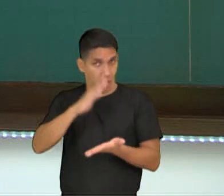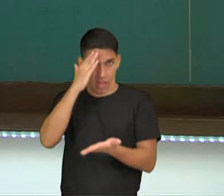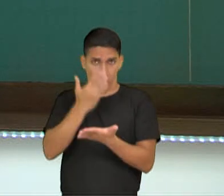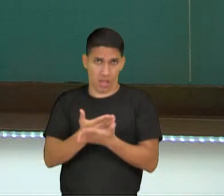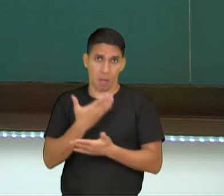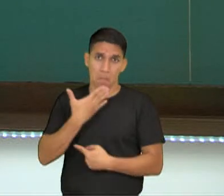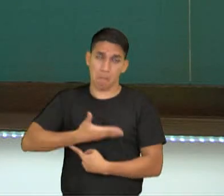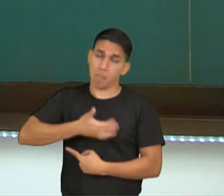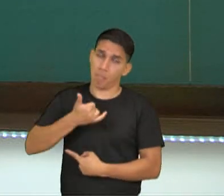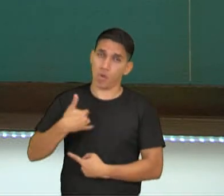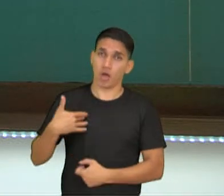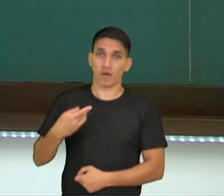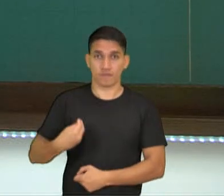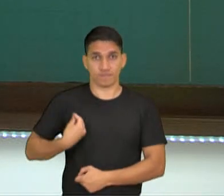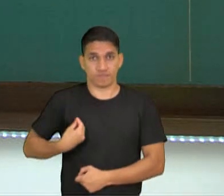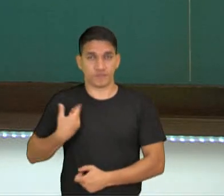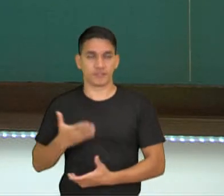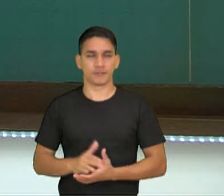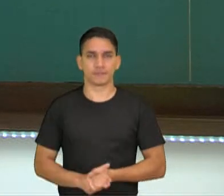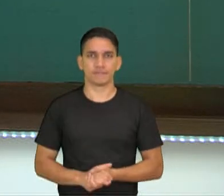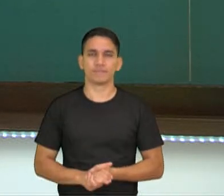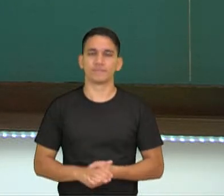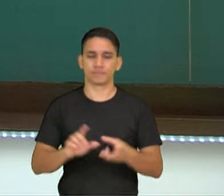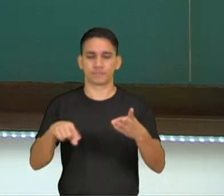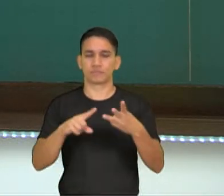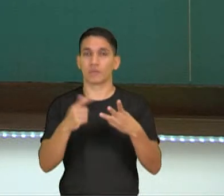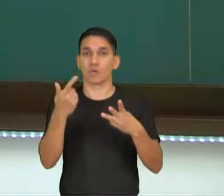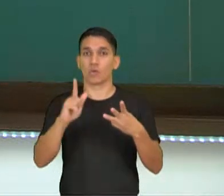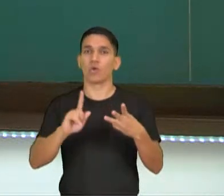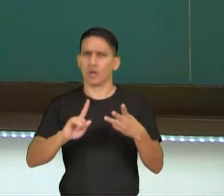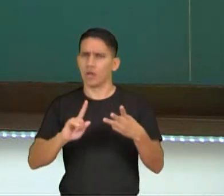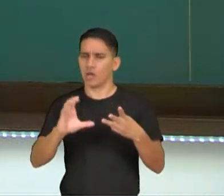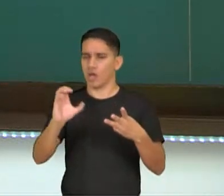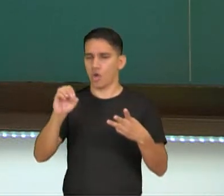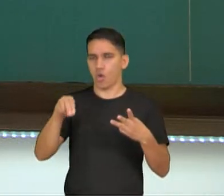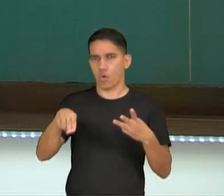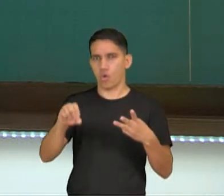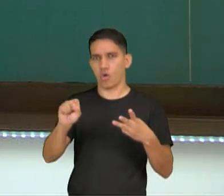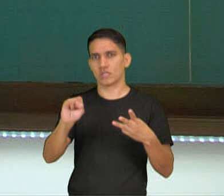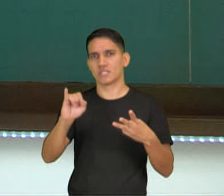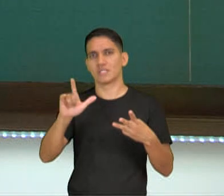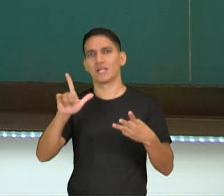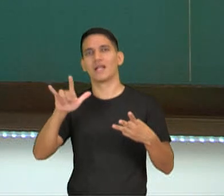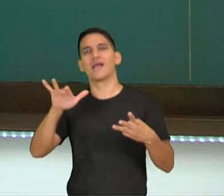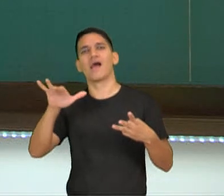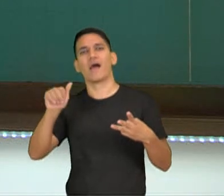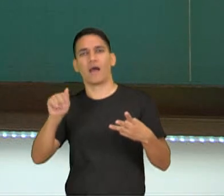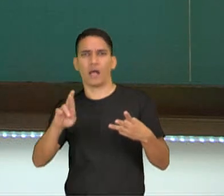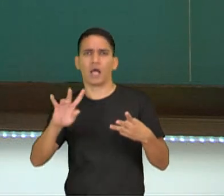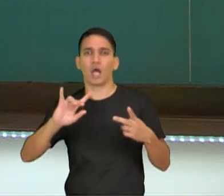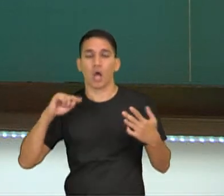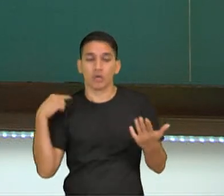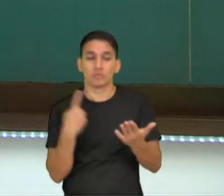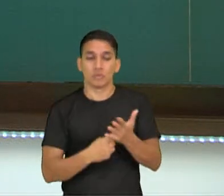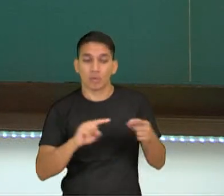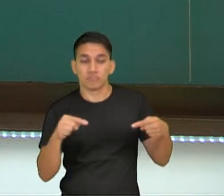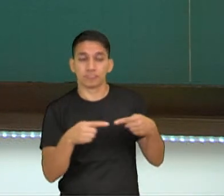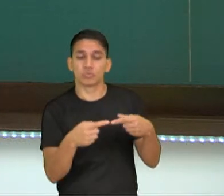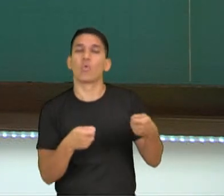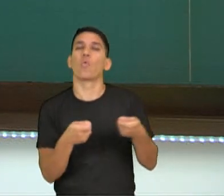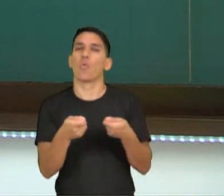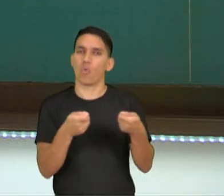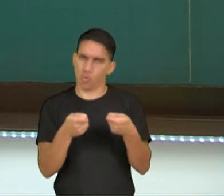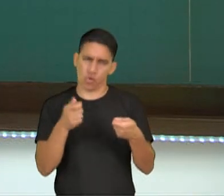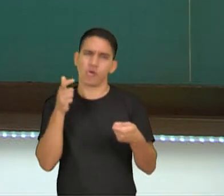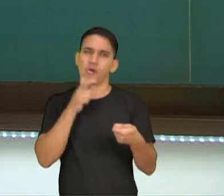né? Conciliar, né? Também a gente tem que conciliar, é verbo. Eu concilio os meus horários de estudo com os meus horários de